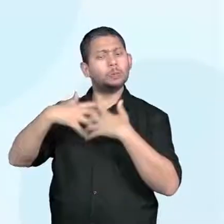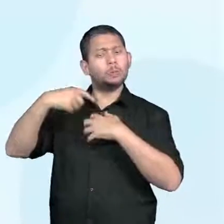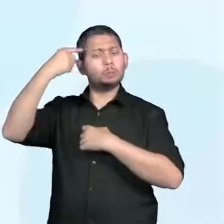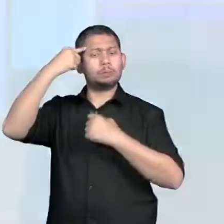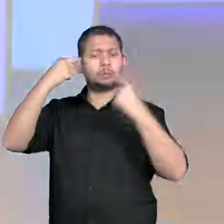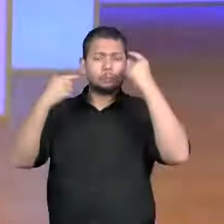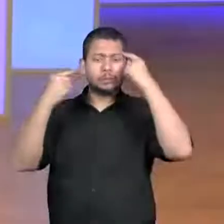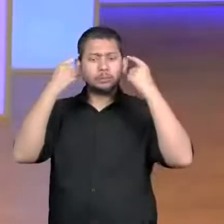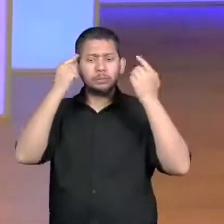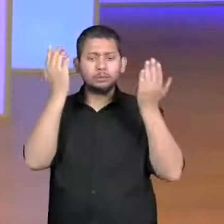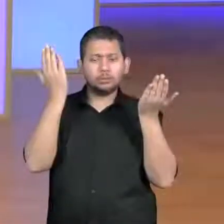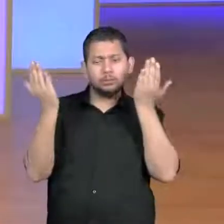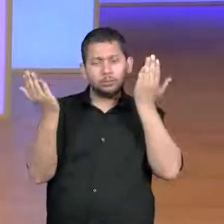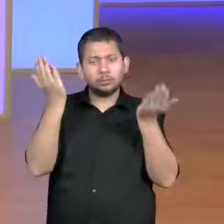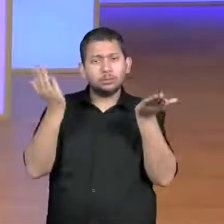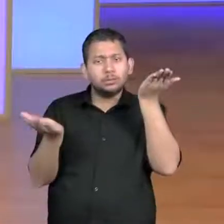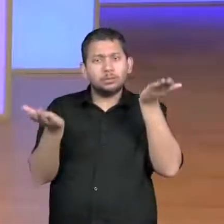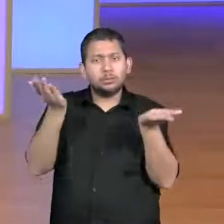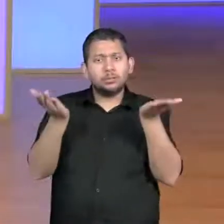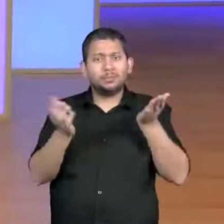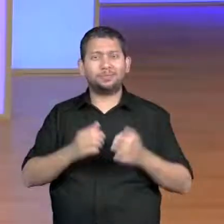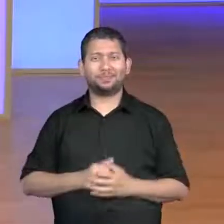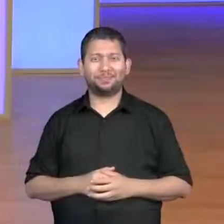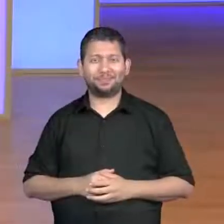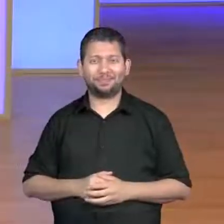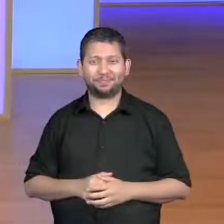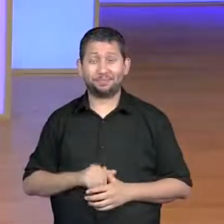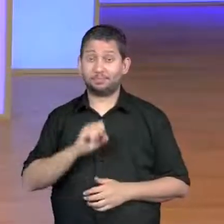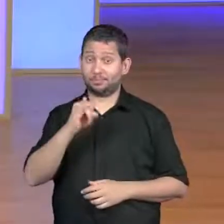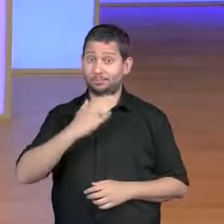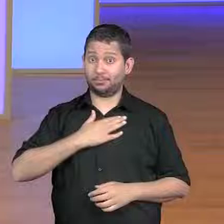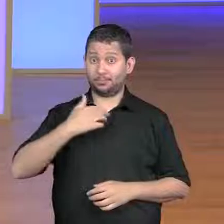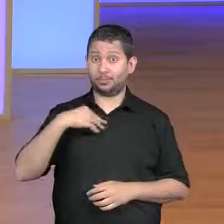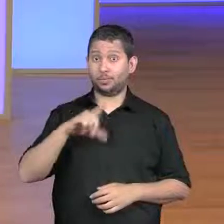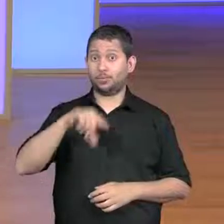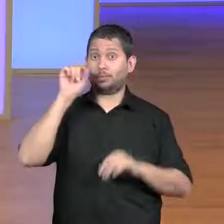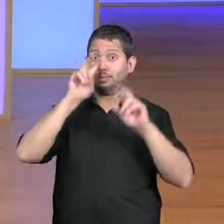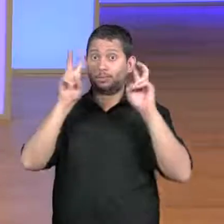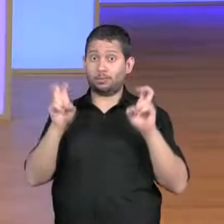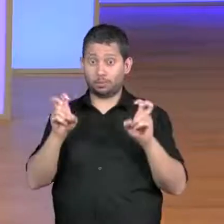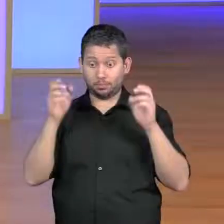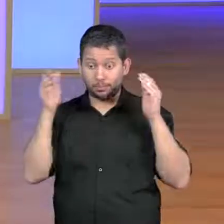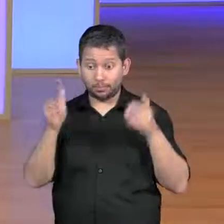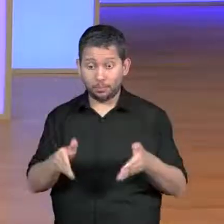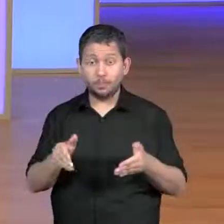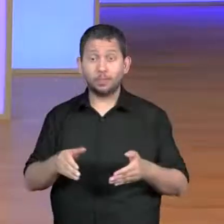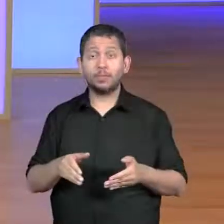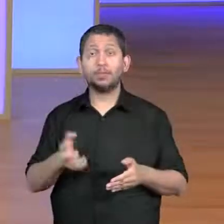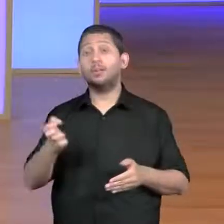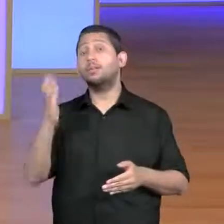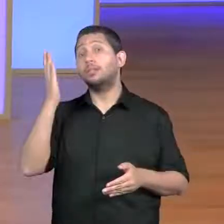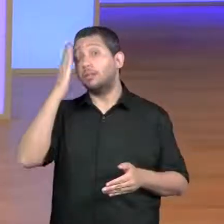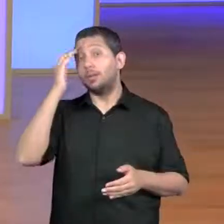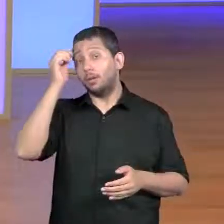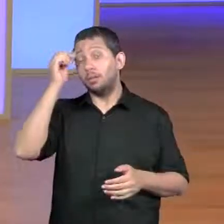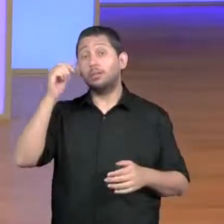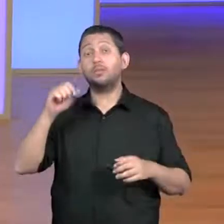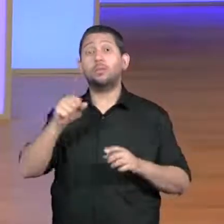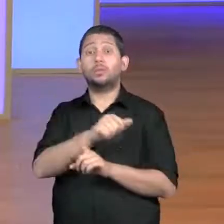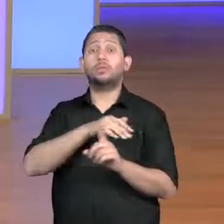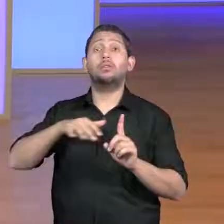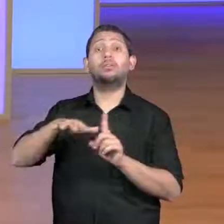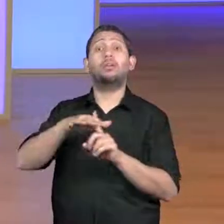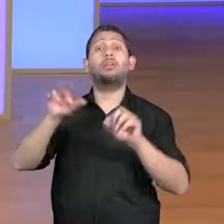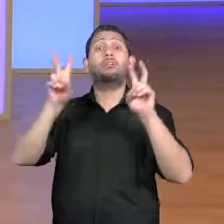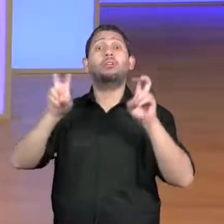tema específico, certo, eu tenho que ter aí, eu sempre estou pensando aí no qual é o movimento social que esse